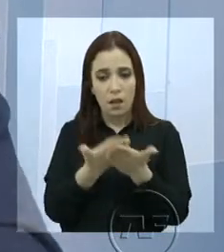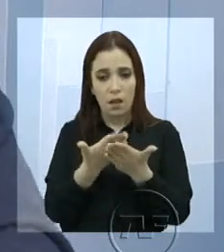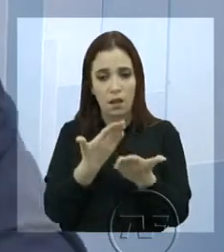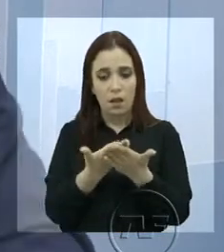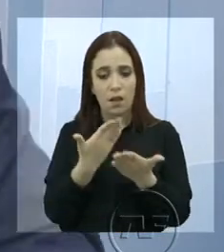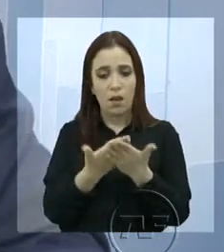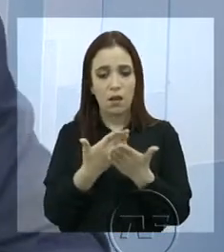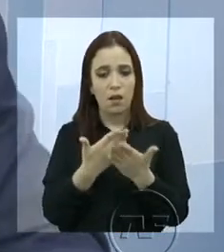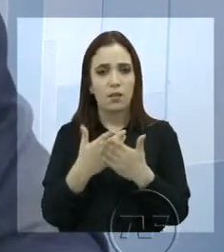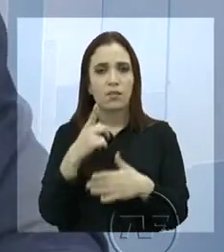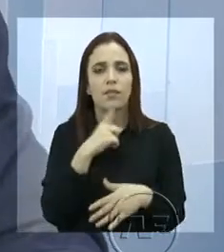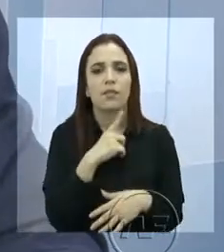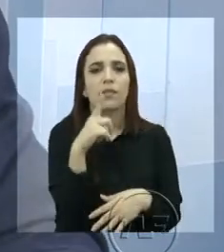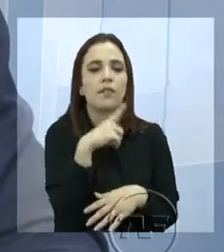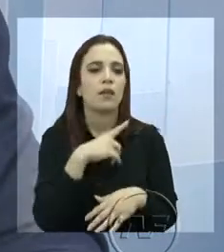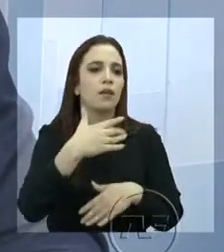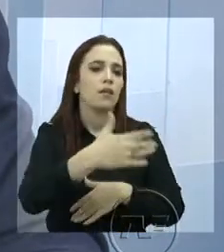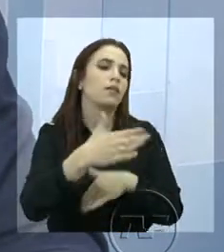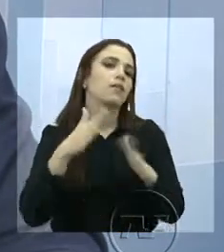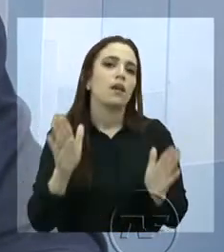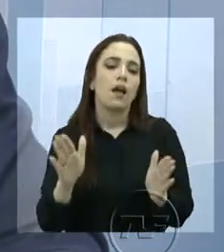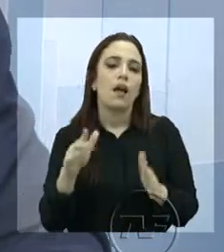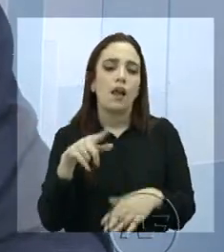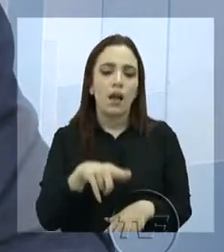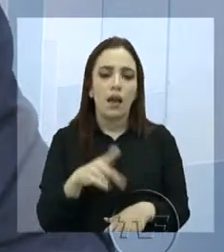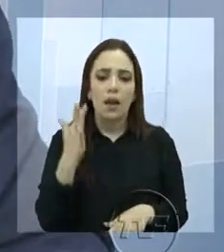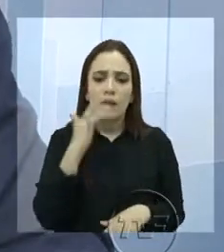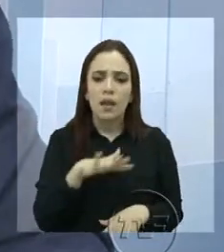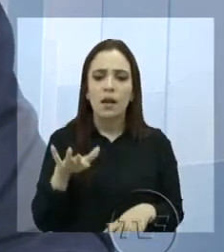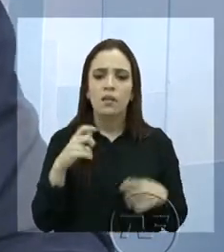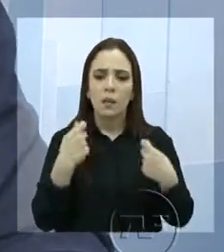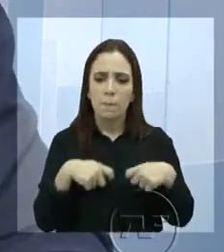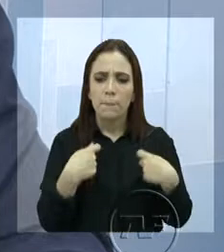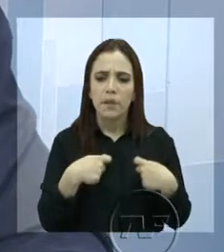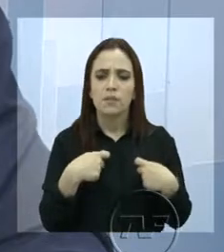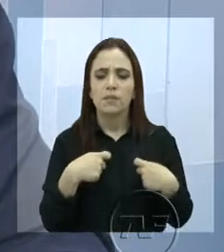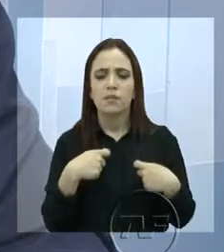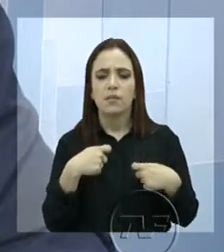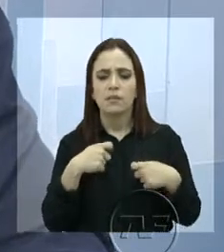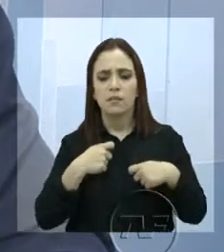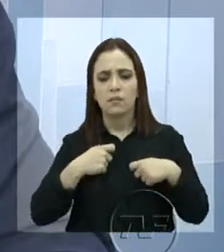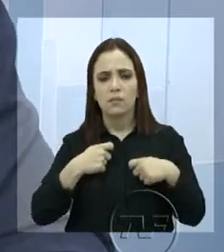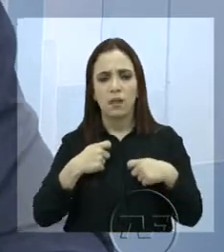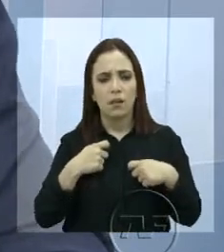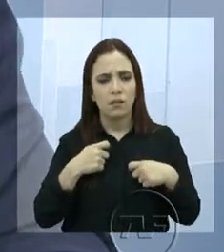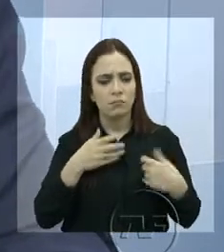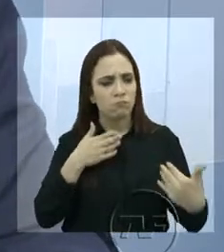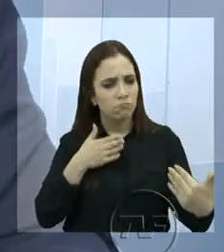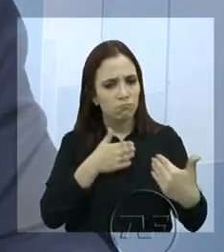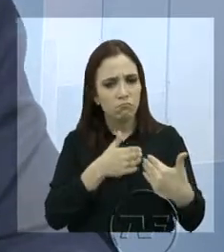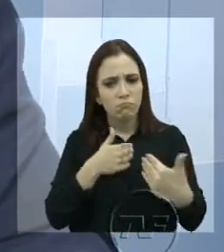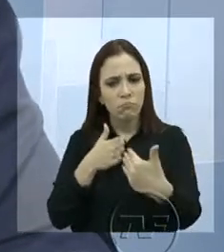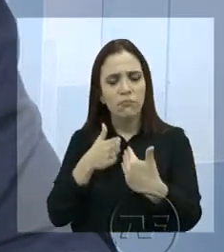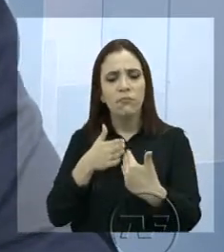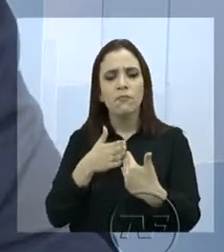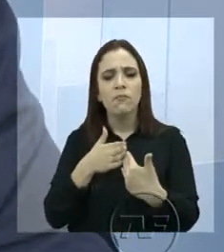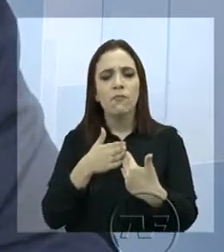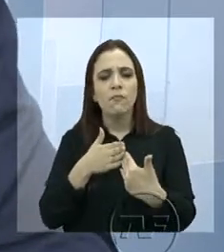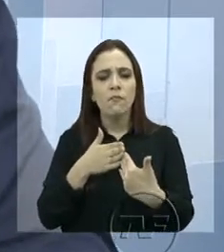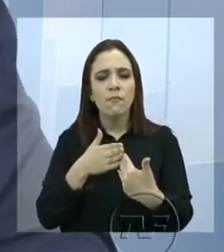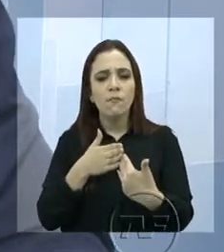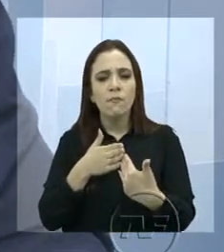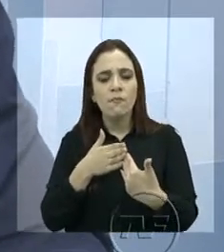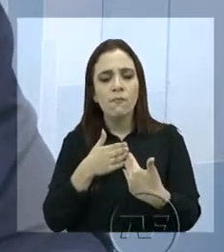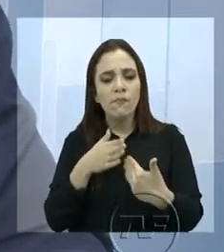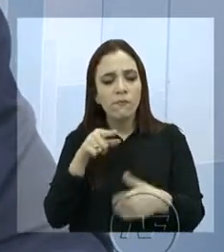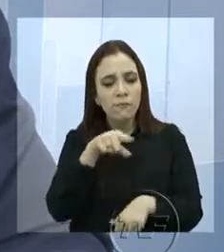além da sua sala, ele tem uma criança que ela precisa de um olhar diferenciado, ela precisa de uma atenção diferenciada